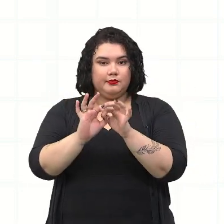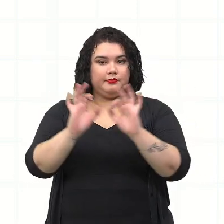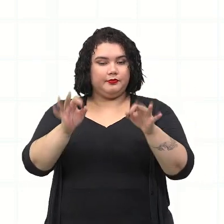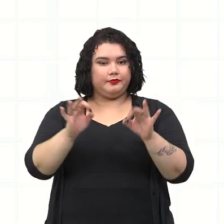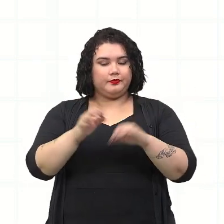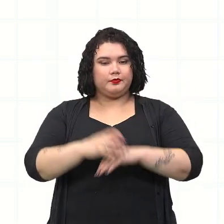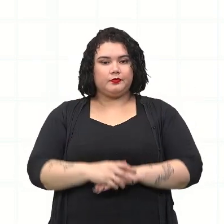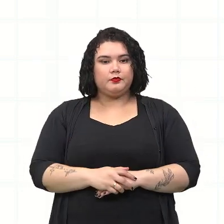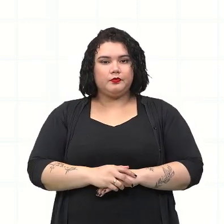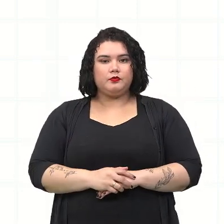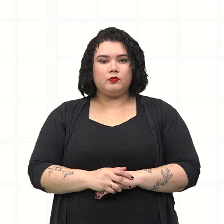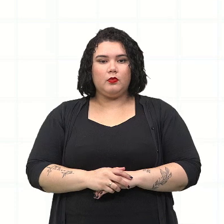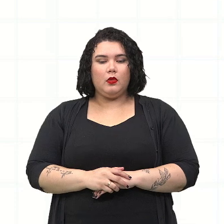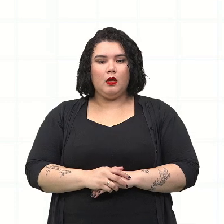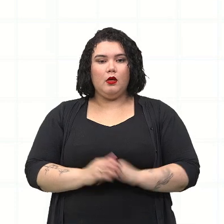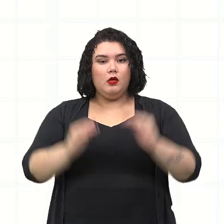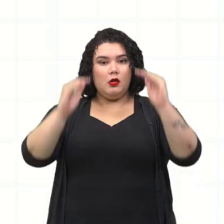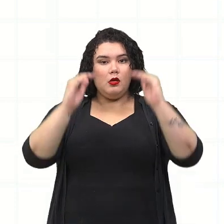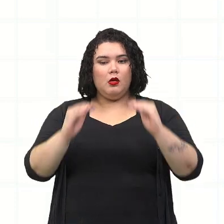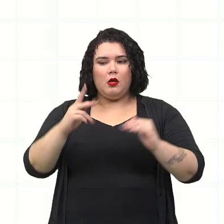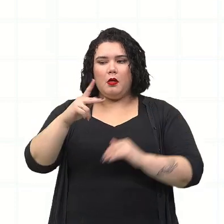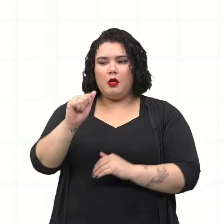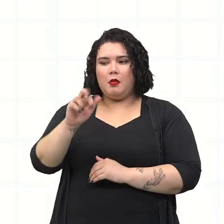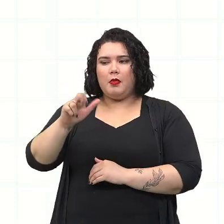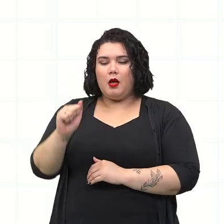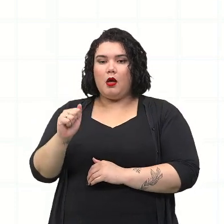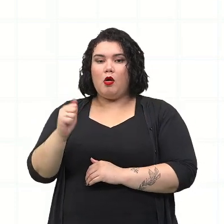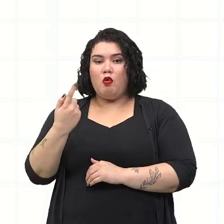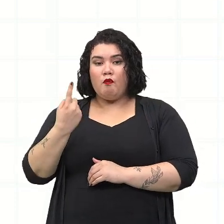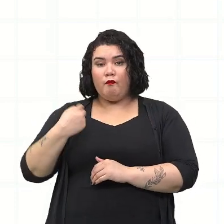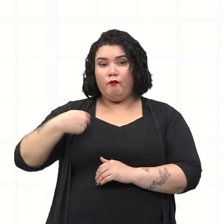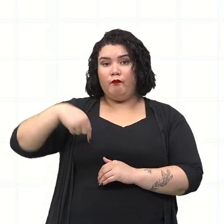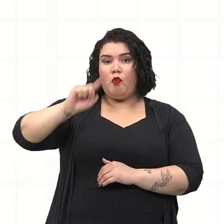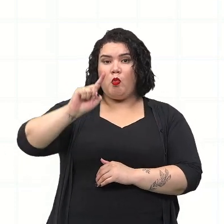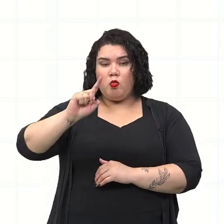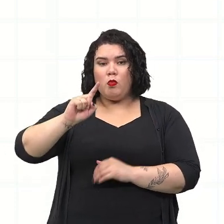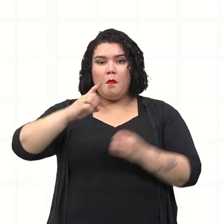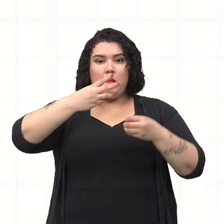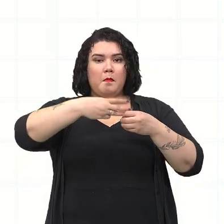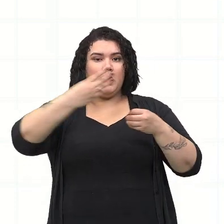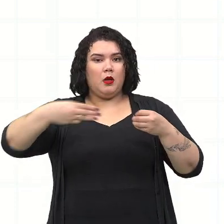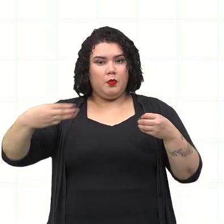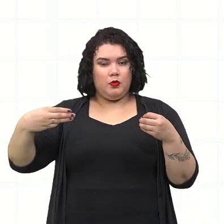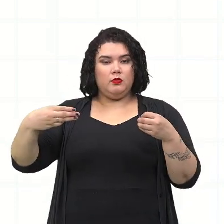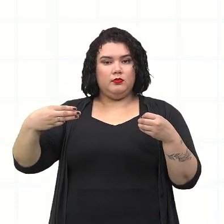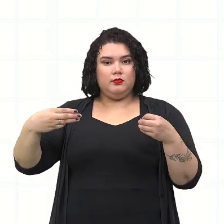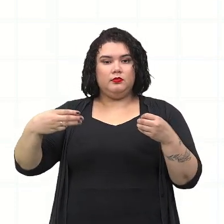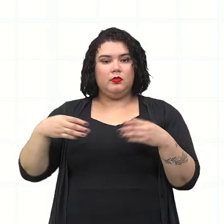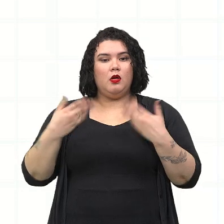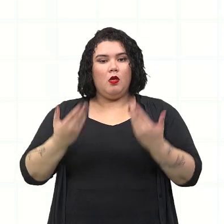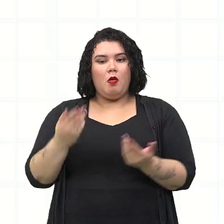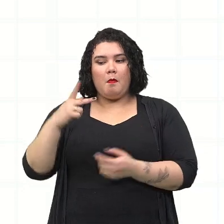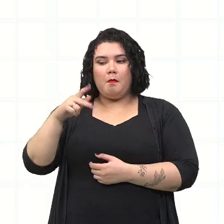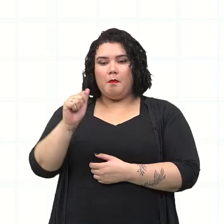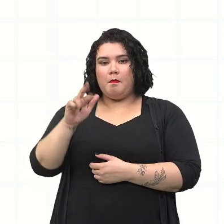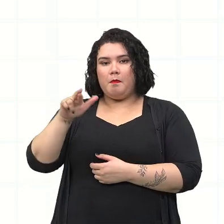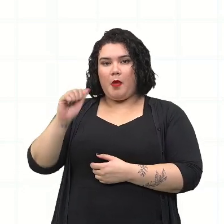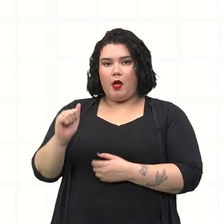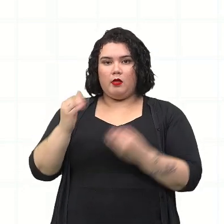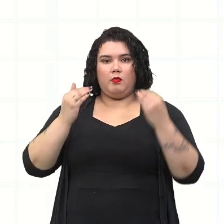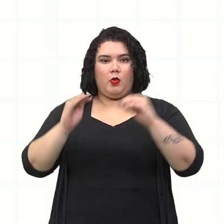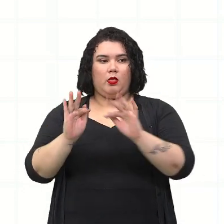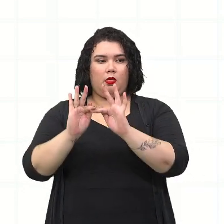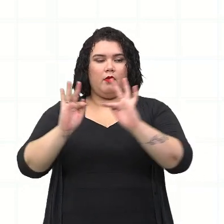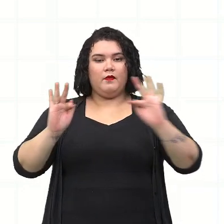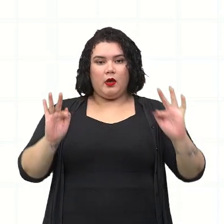está em casa. Vou para Manacapuru. Novamente ligando aqui os dois termos. Uma coisa